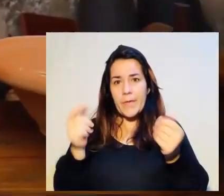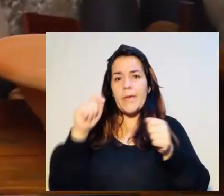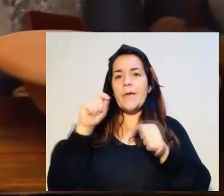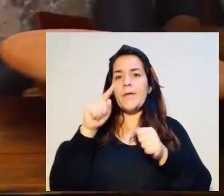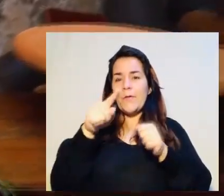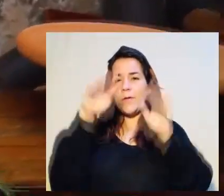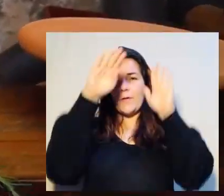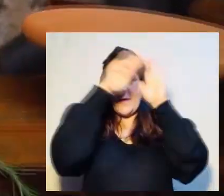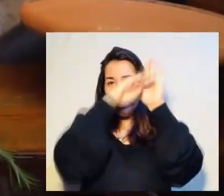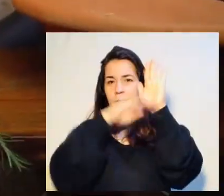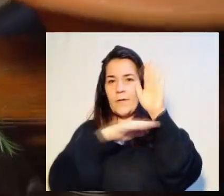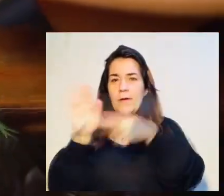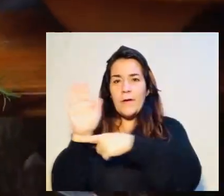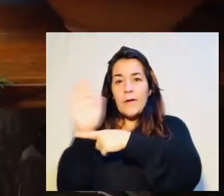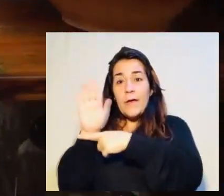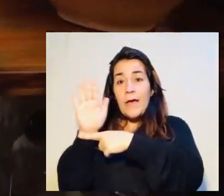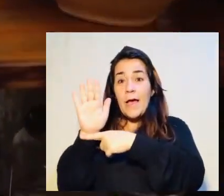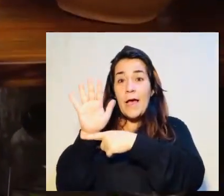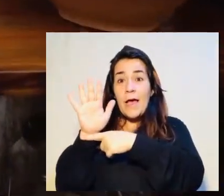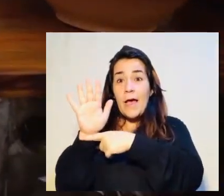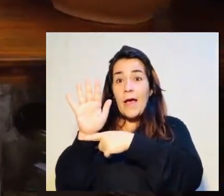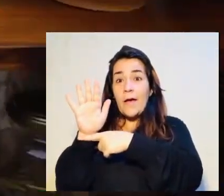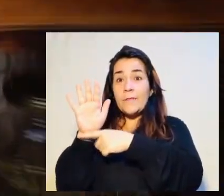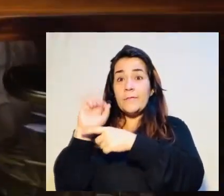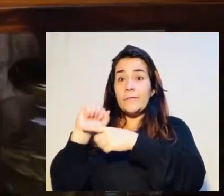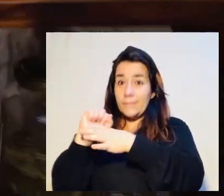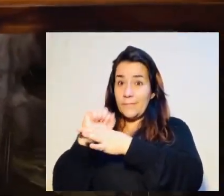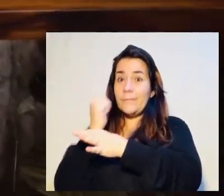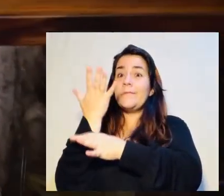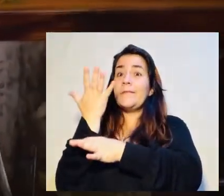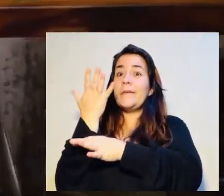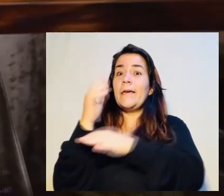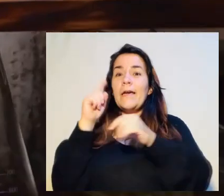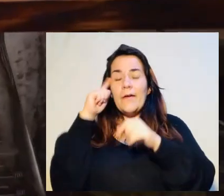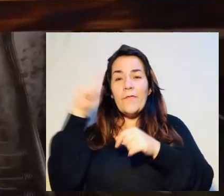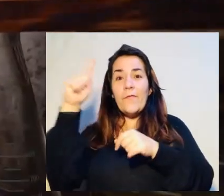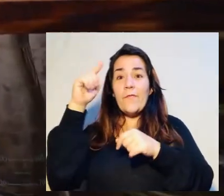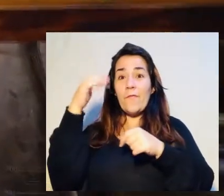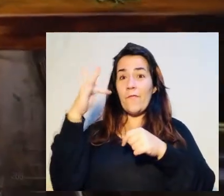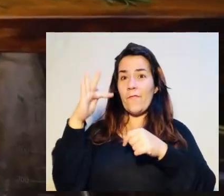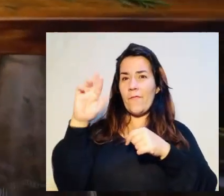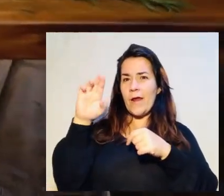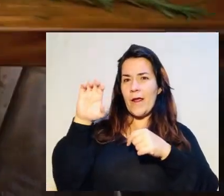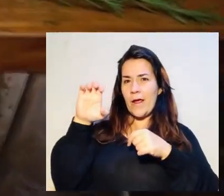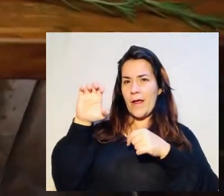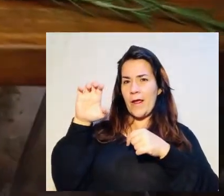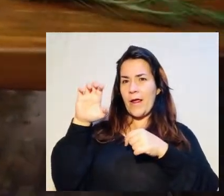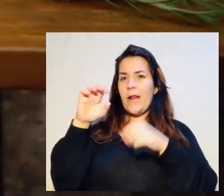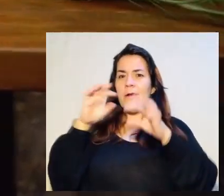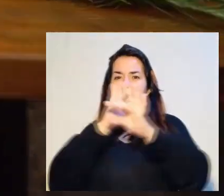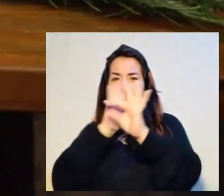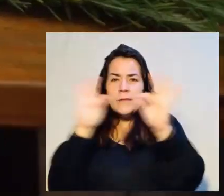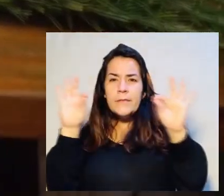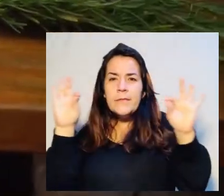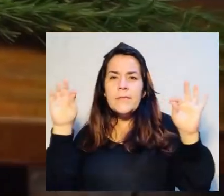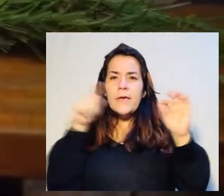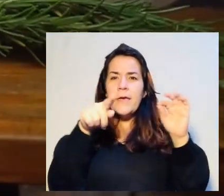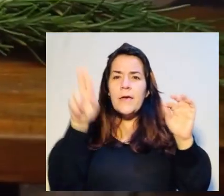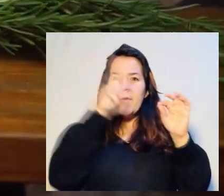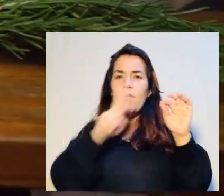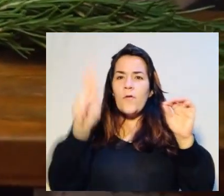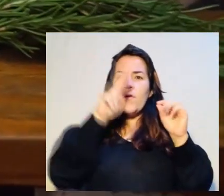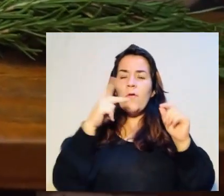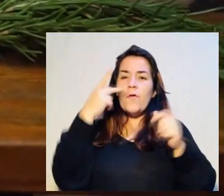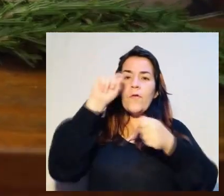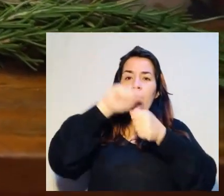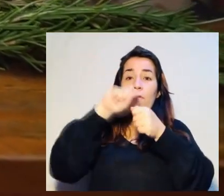vai precisar? Uma erva também fresca, foco na erva fresca agora. Linha,